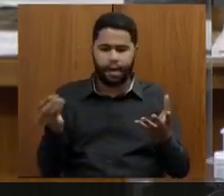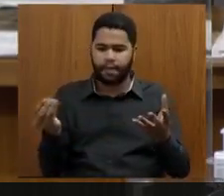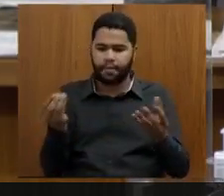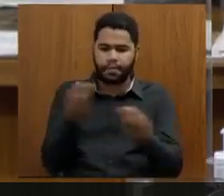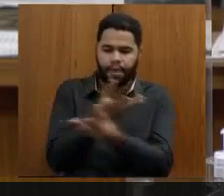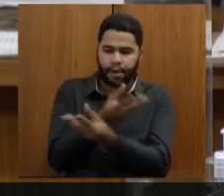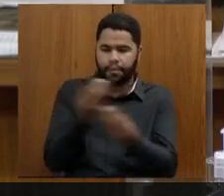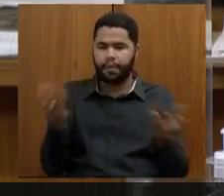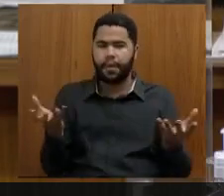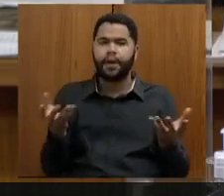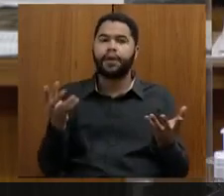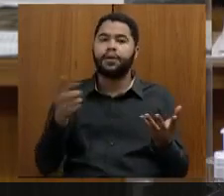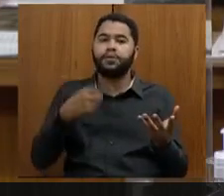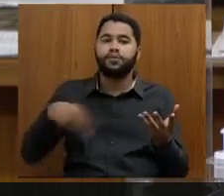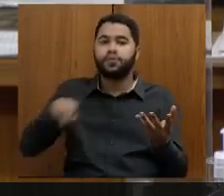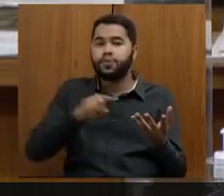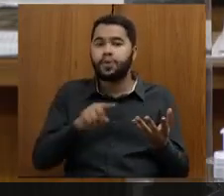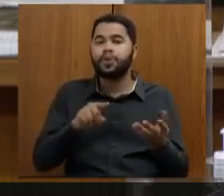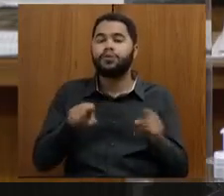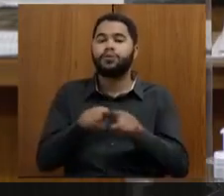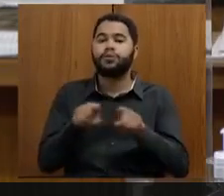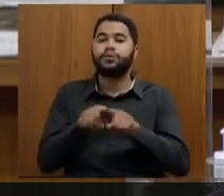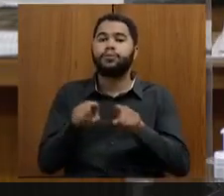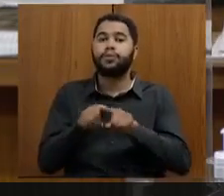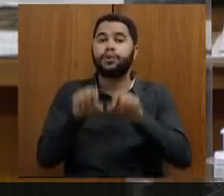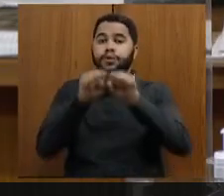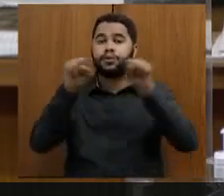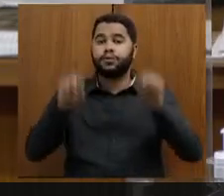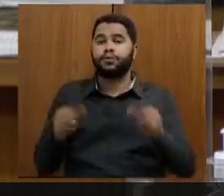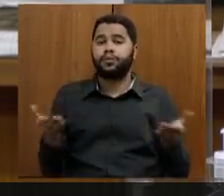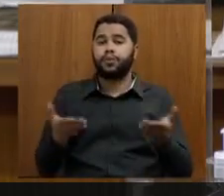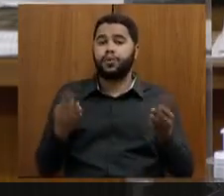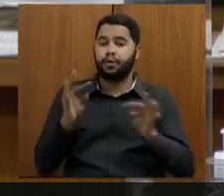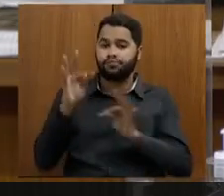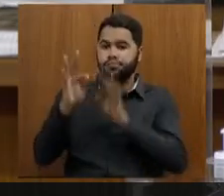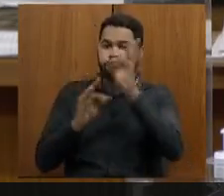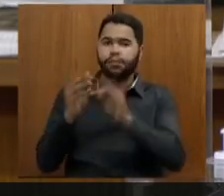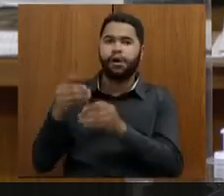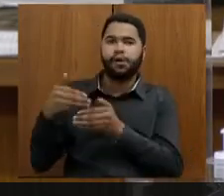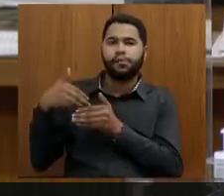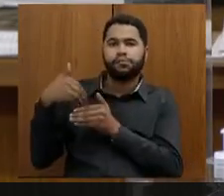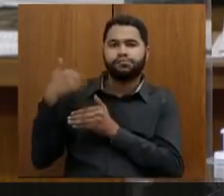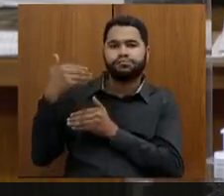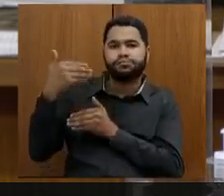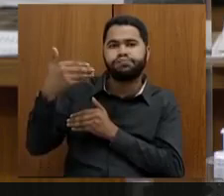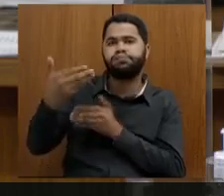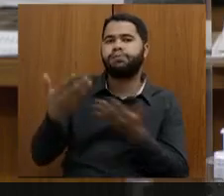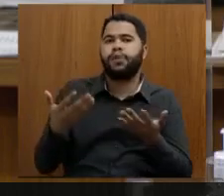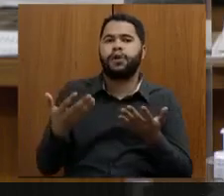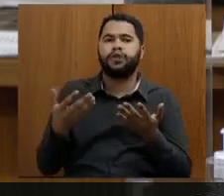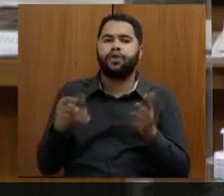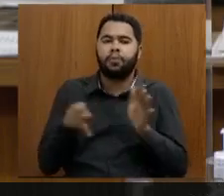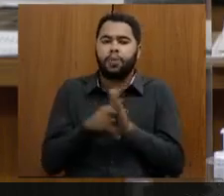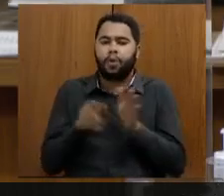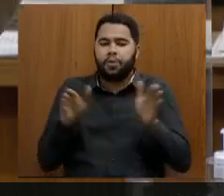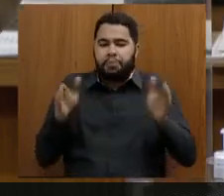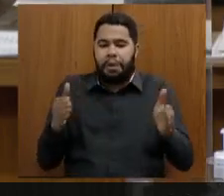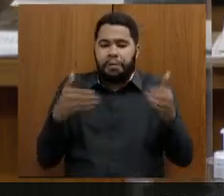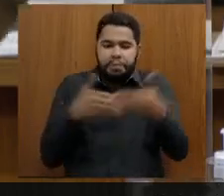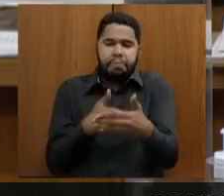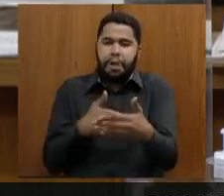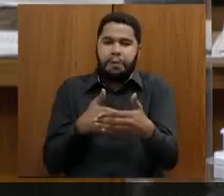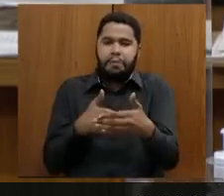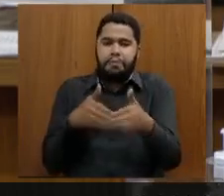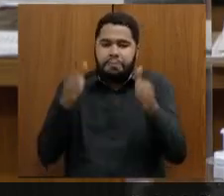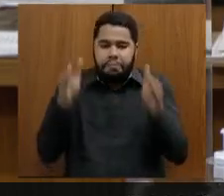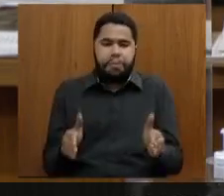aí que vem a vantagem da gente ter esse sistema hoje a tecnologia avançou então você não tiver um circuito fechado imagino o